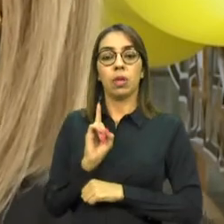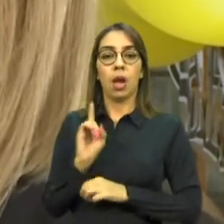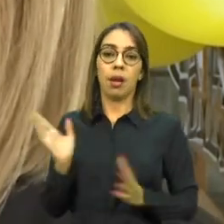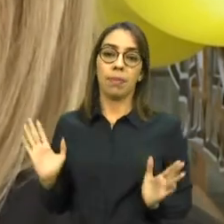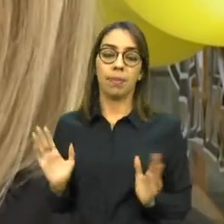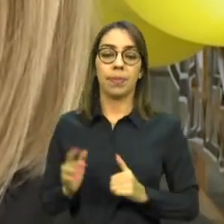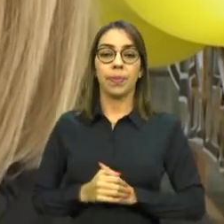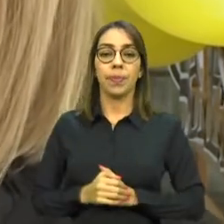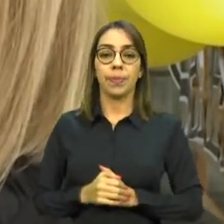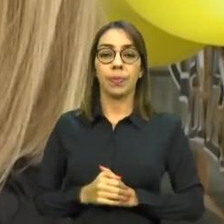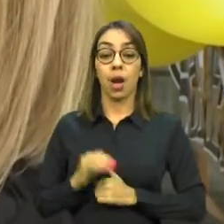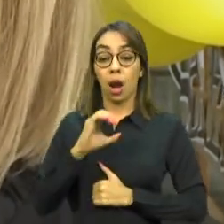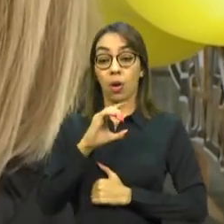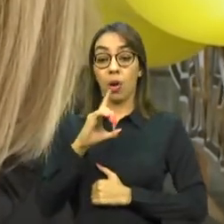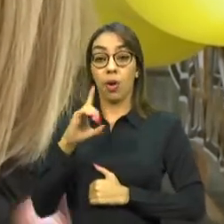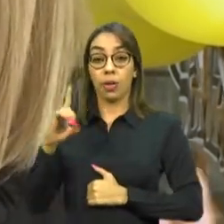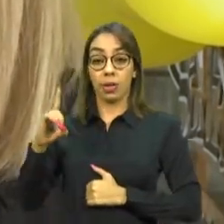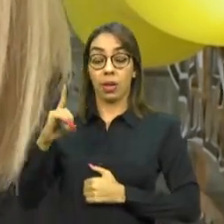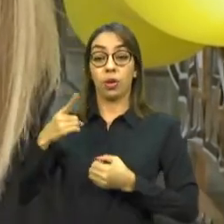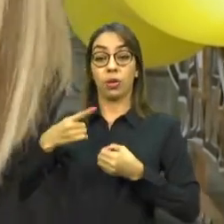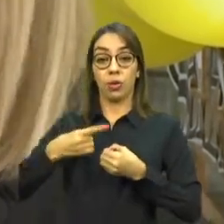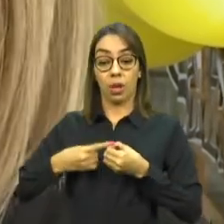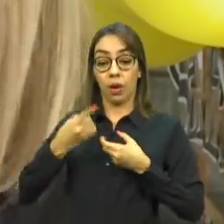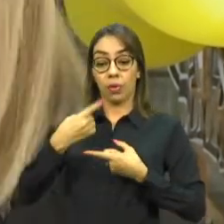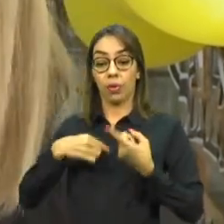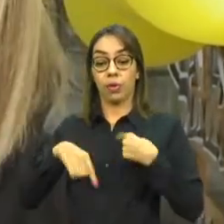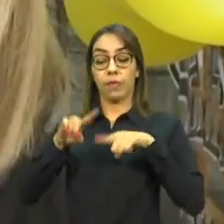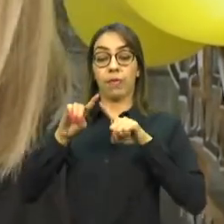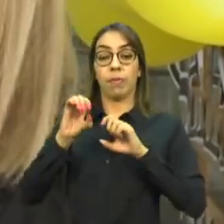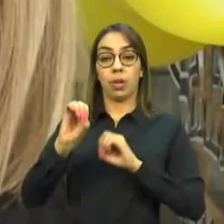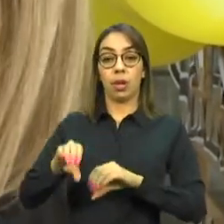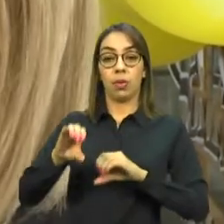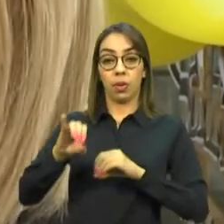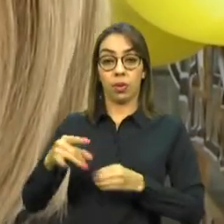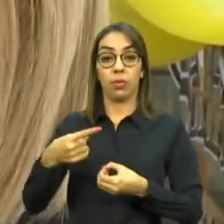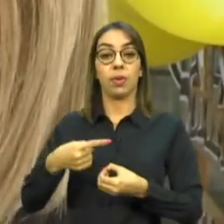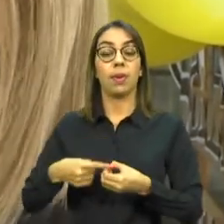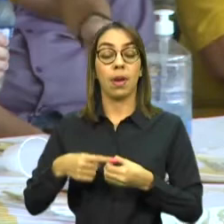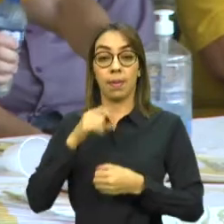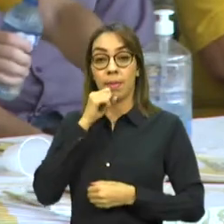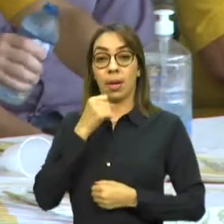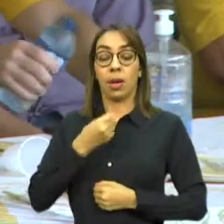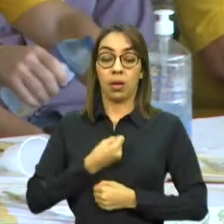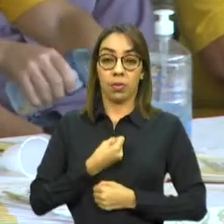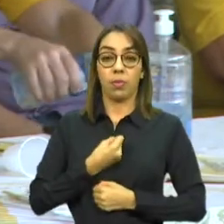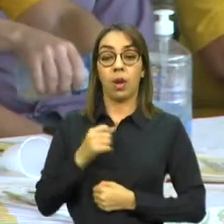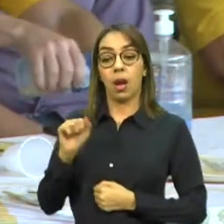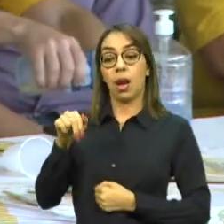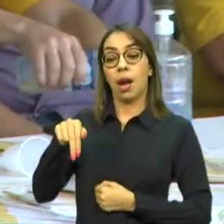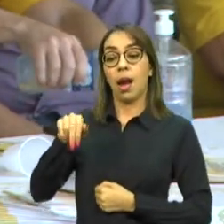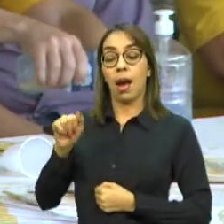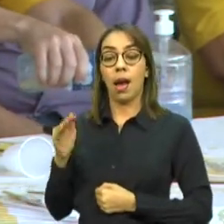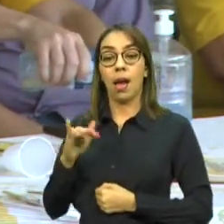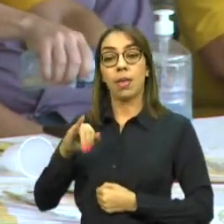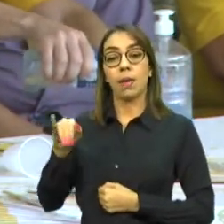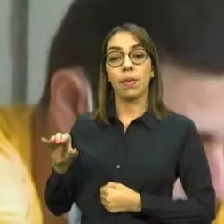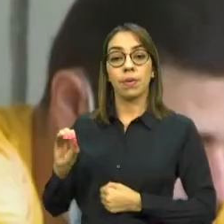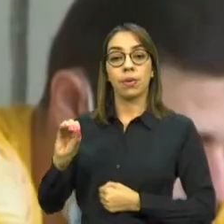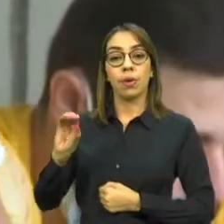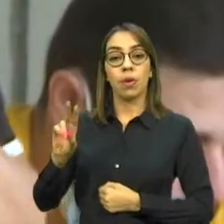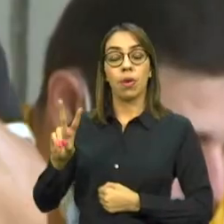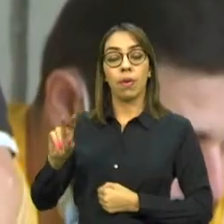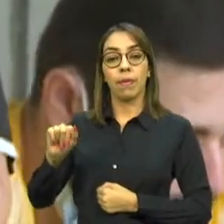coordenadora regional de desenvolvimento da educação de Maracanaú, Ana Geovanda Mourão, explicou que as escolas do